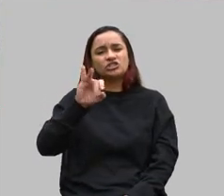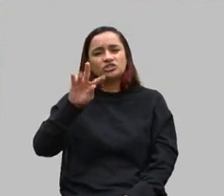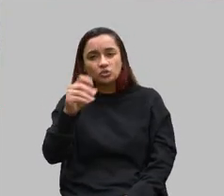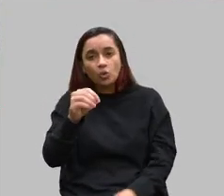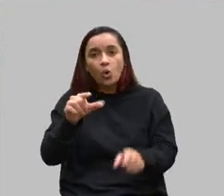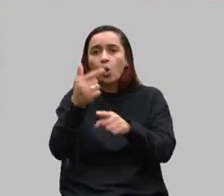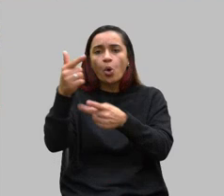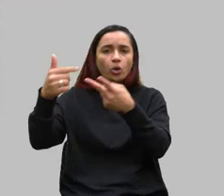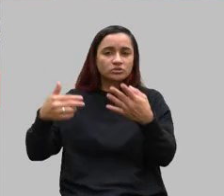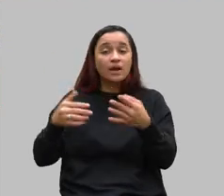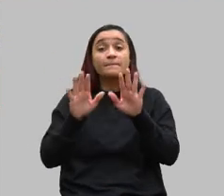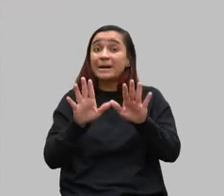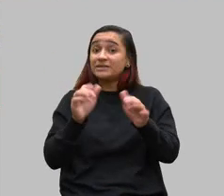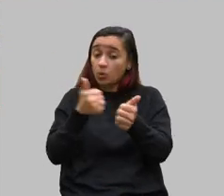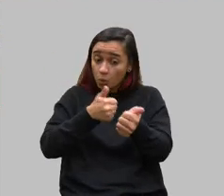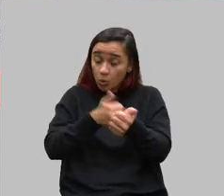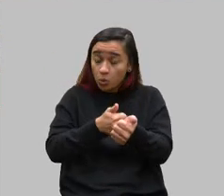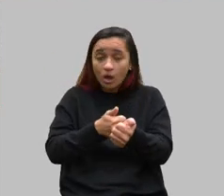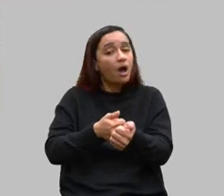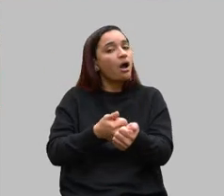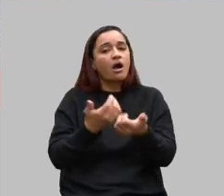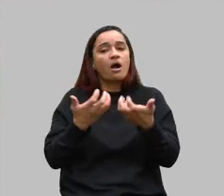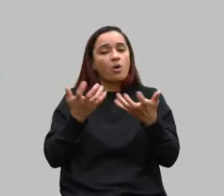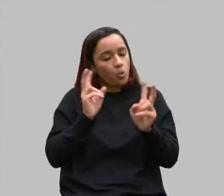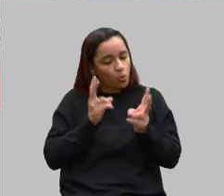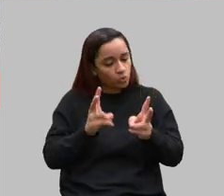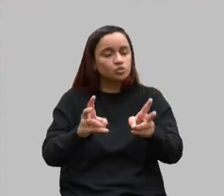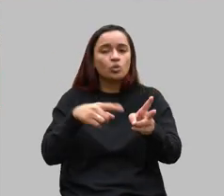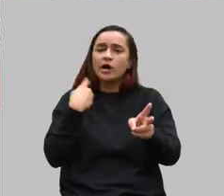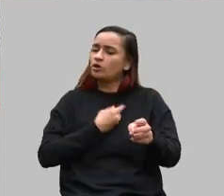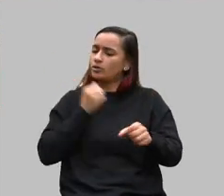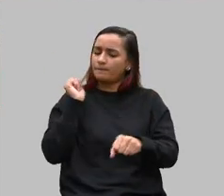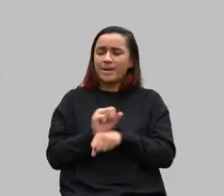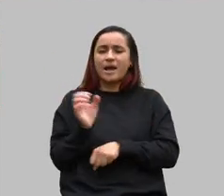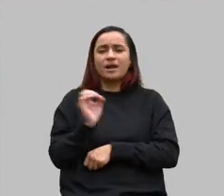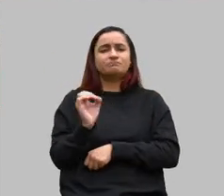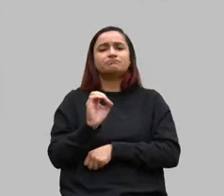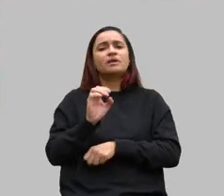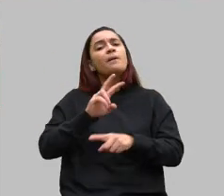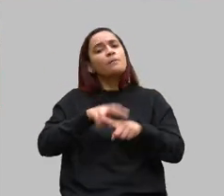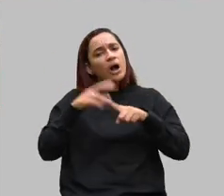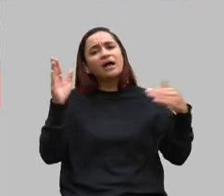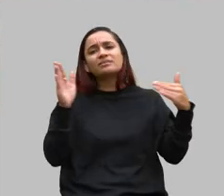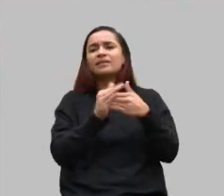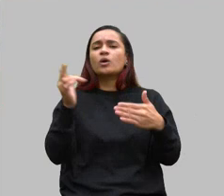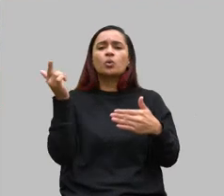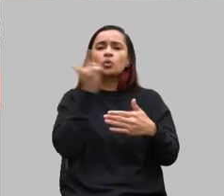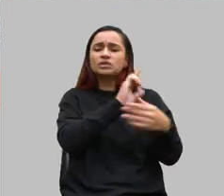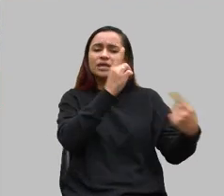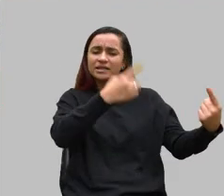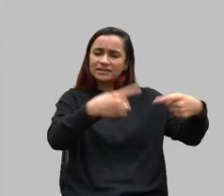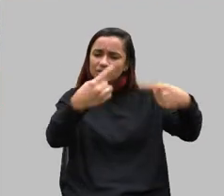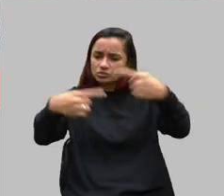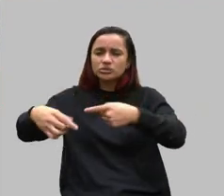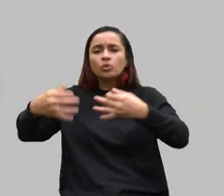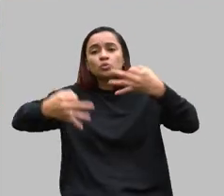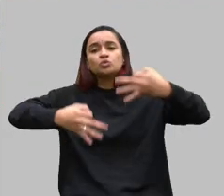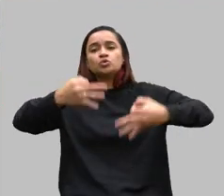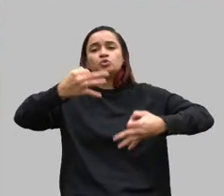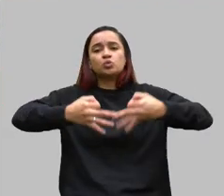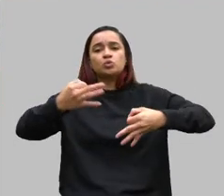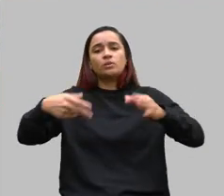vamos nos cansar nós nos vamos parar até a gente conseguir que a gente construa uma discussão justa pro nosso